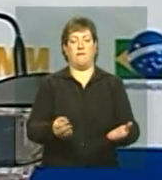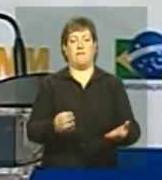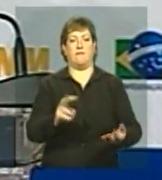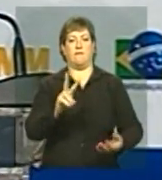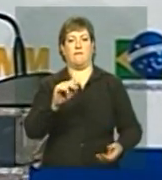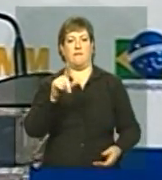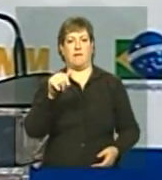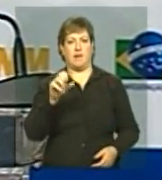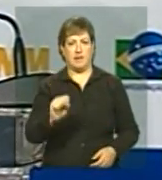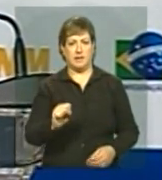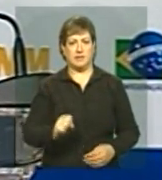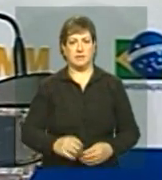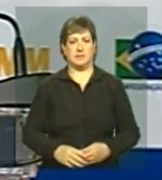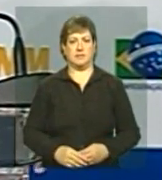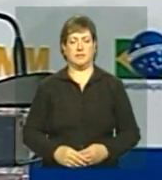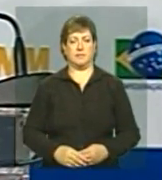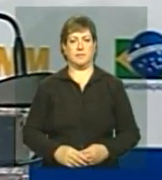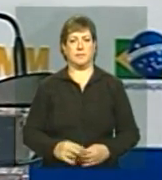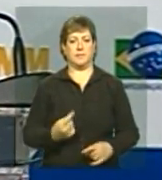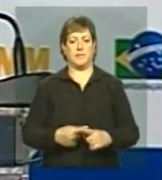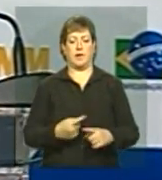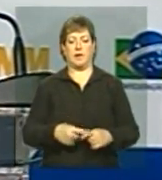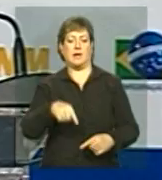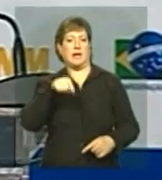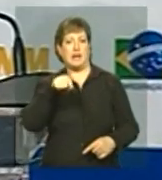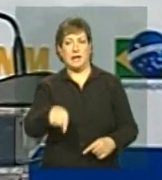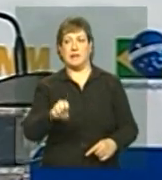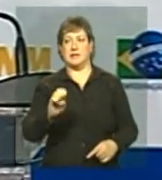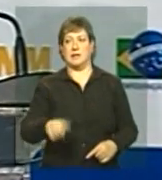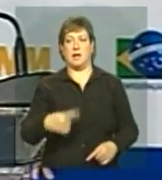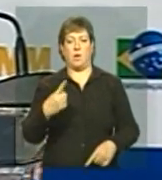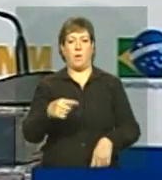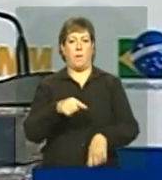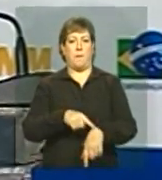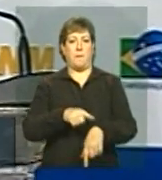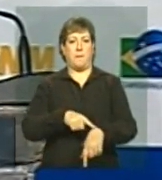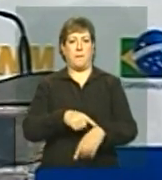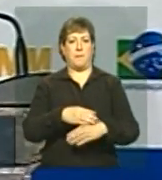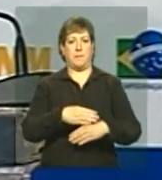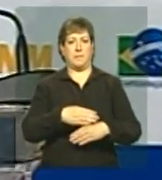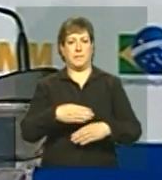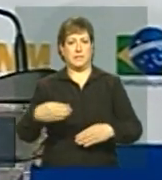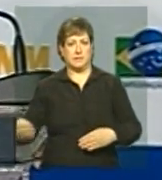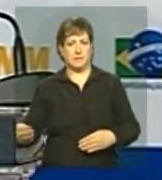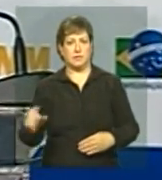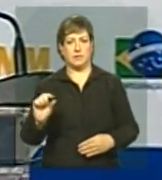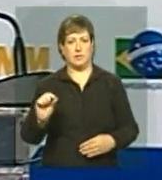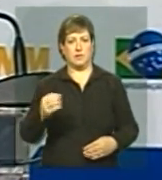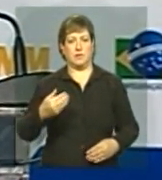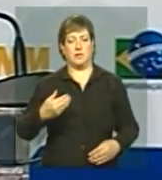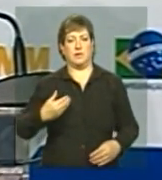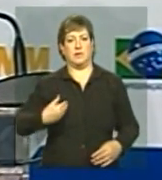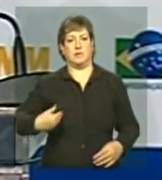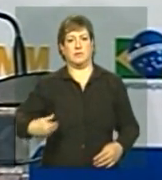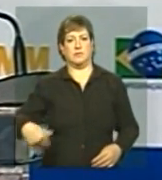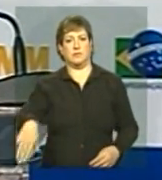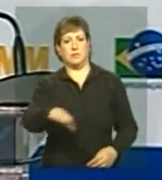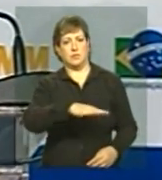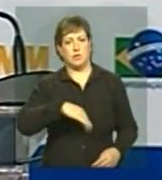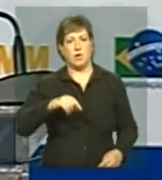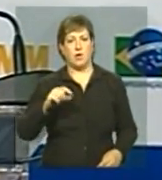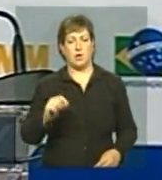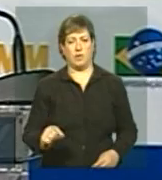esse é o período fundamental para o desenvolvimento das crianças. Nós não demos prioridade à